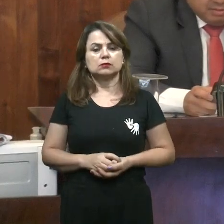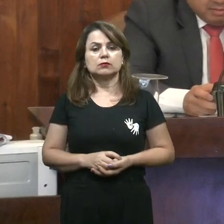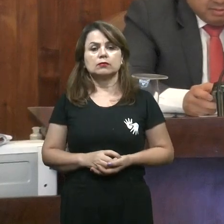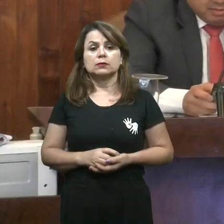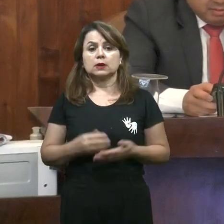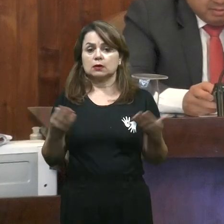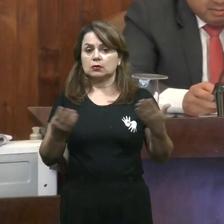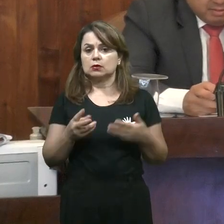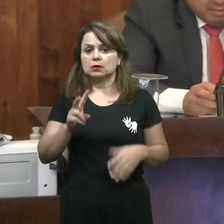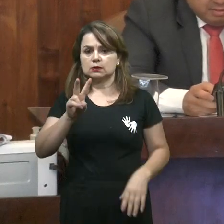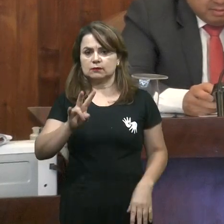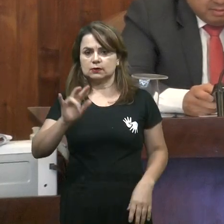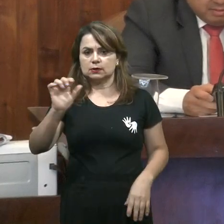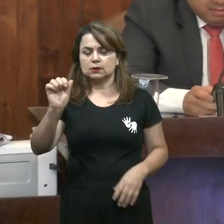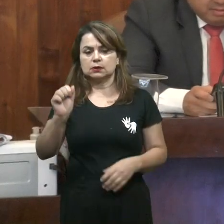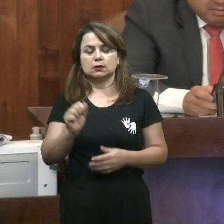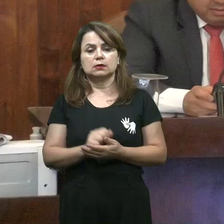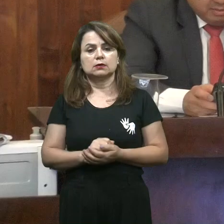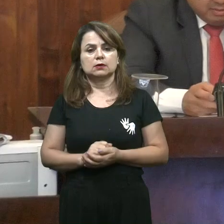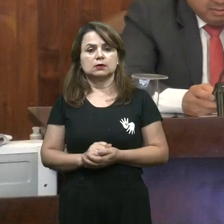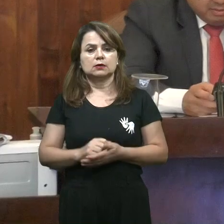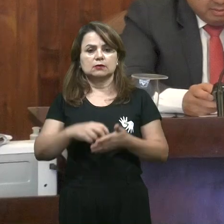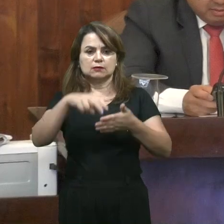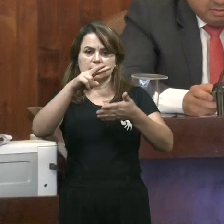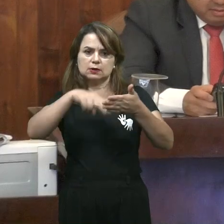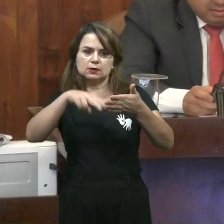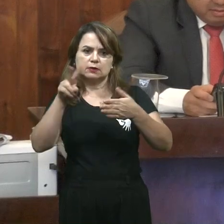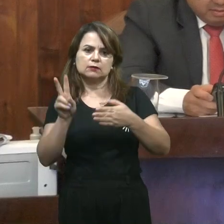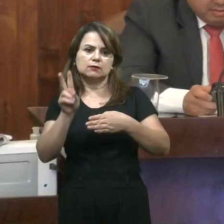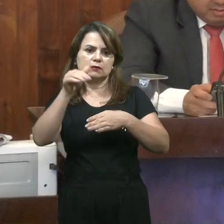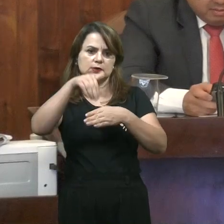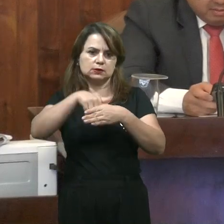A vereadora Vânia Ramos dará início à votação.